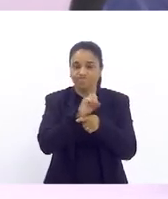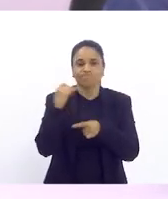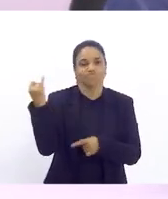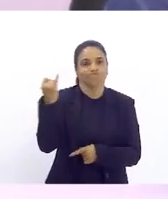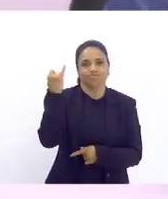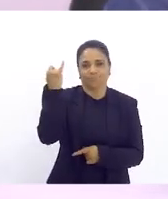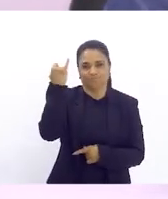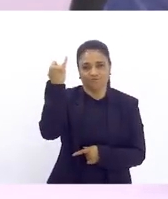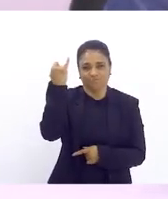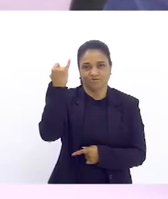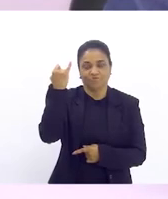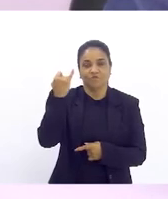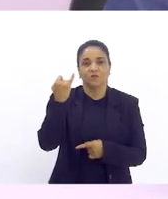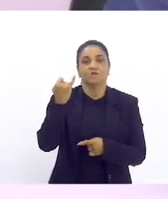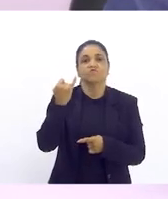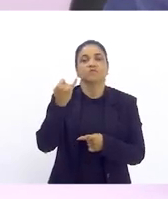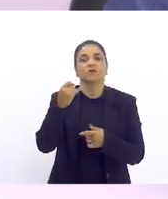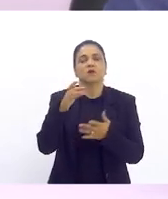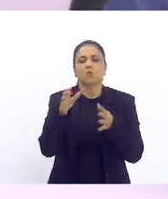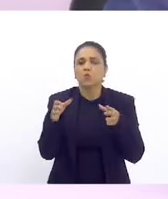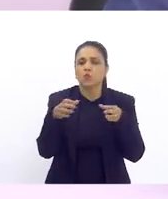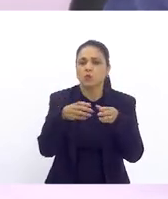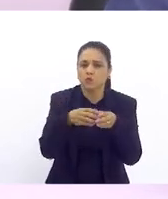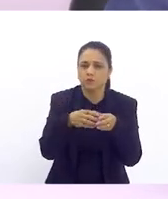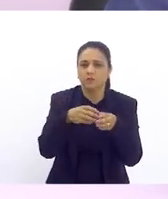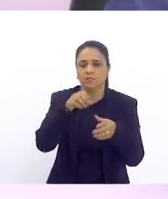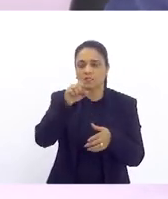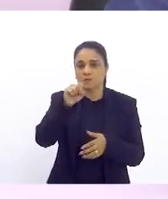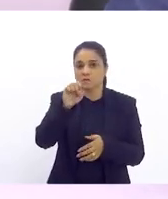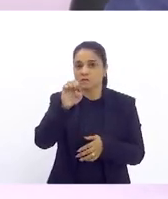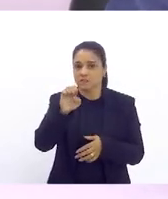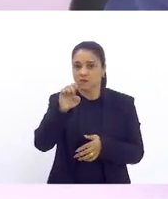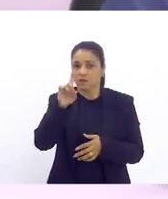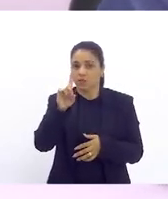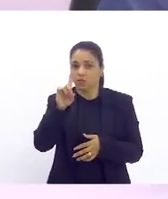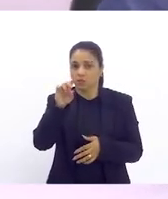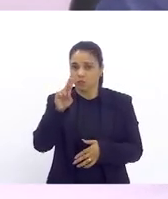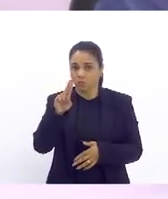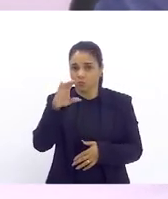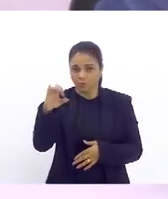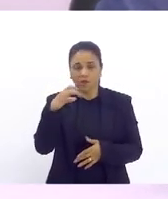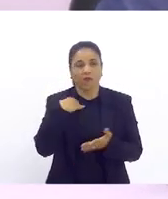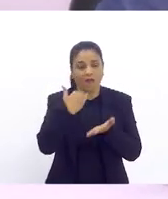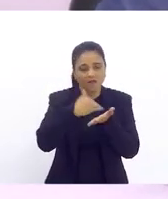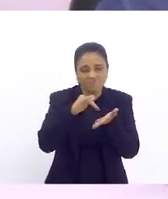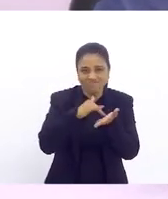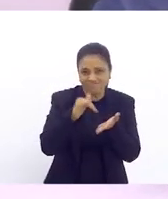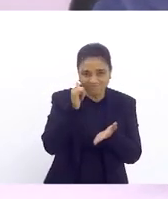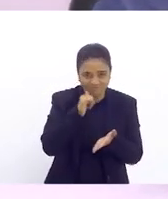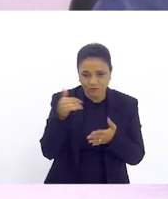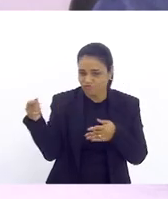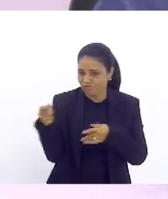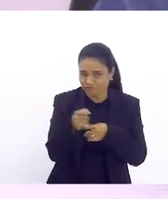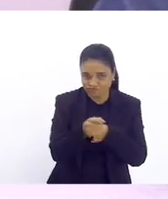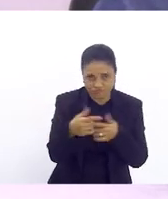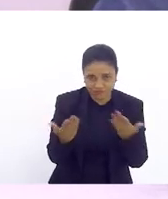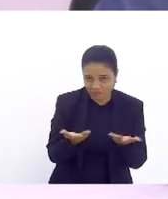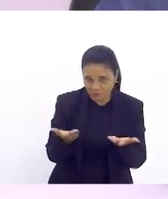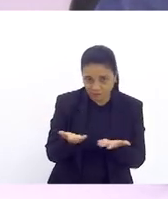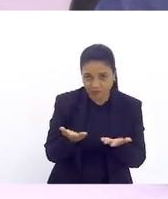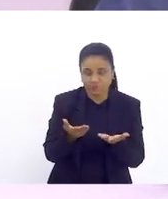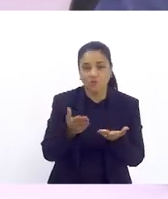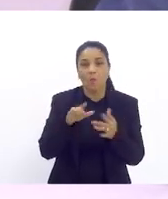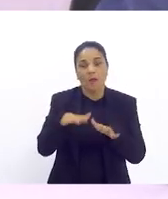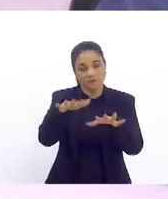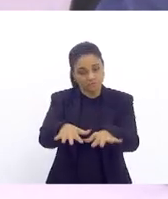cumprimento a equipe da Seduc pelo que infelizmente a secretária ainda não pode ver dessa vez mas estamos aqui no